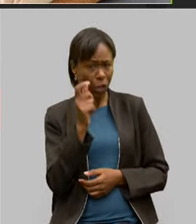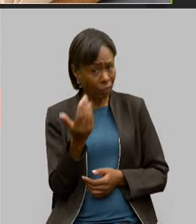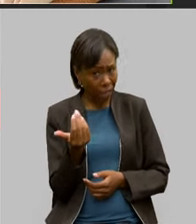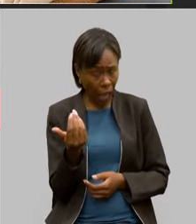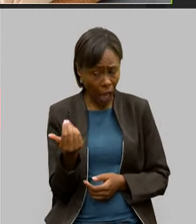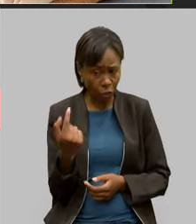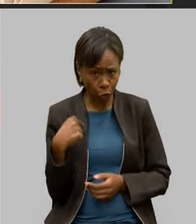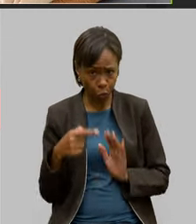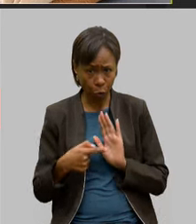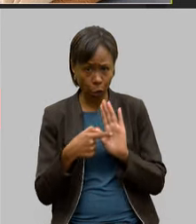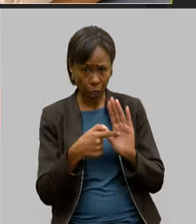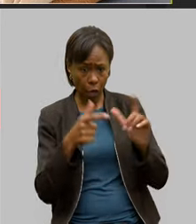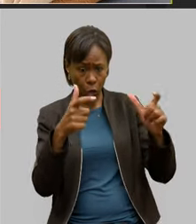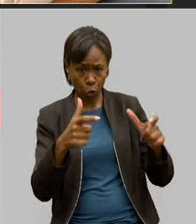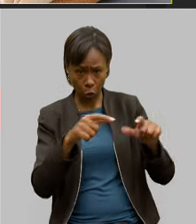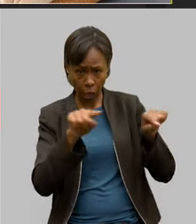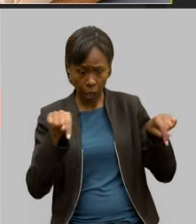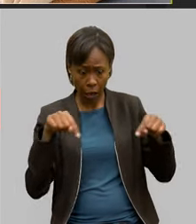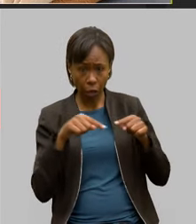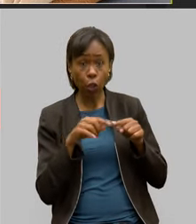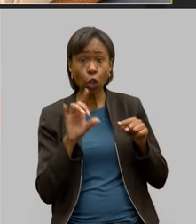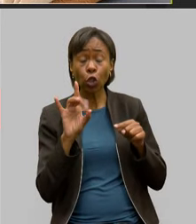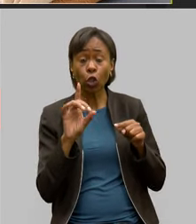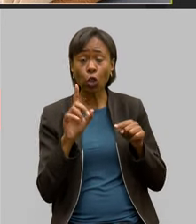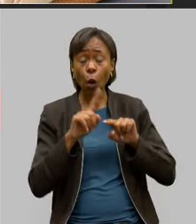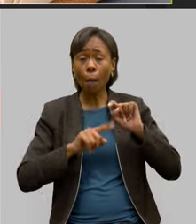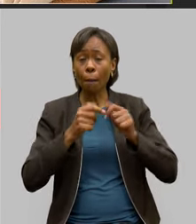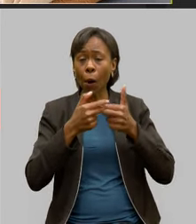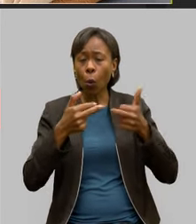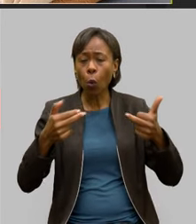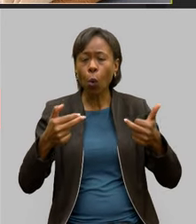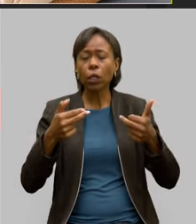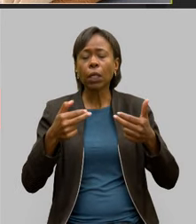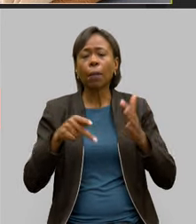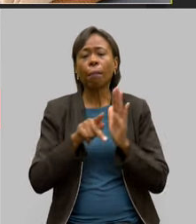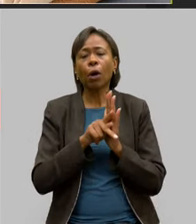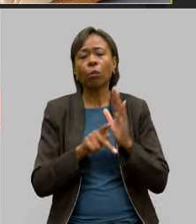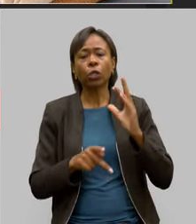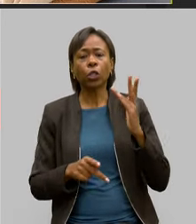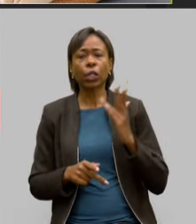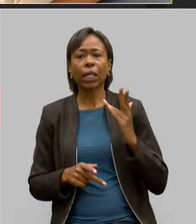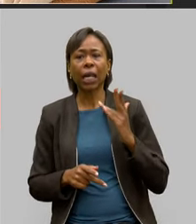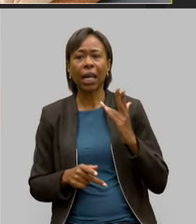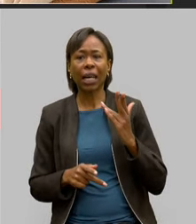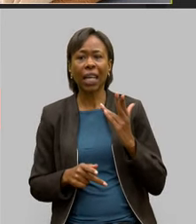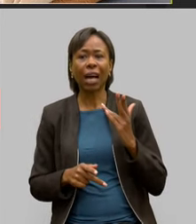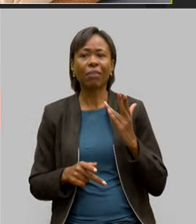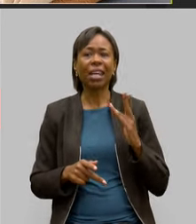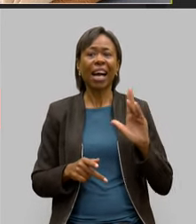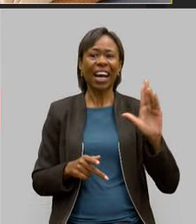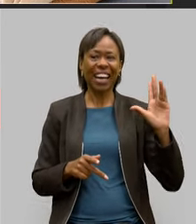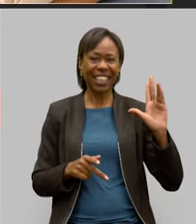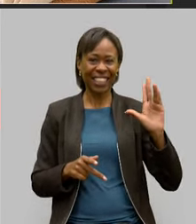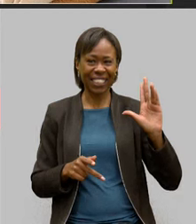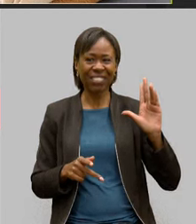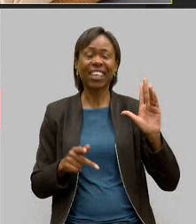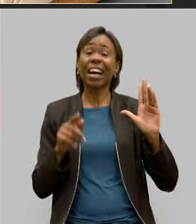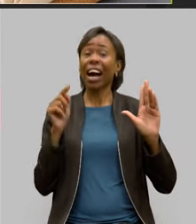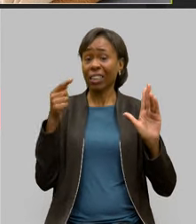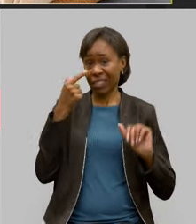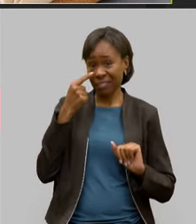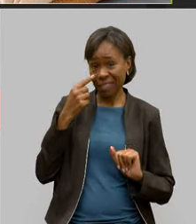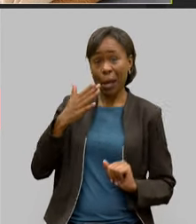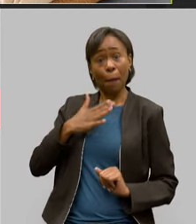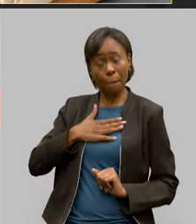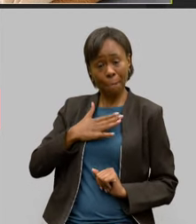quartinho só tinha produtos de cannabis falei não aqui de fato é Curioso mesmo e aí vocês estão vendo essa foto é minha